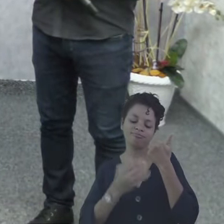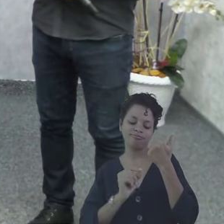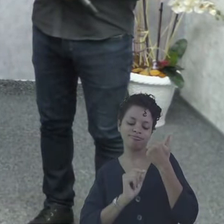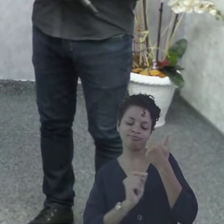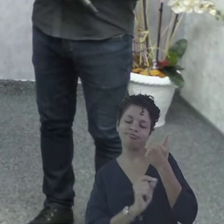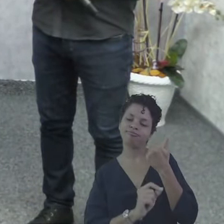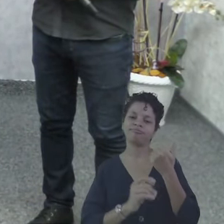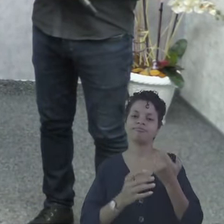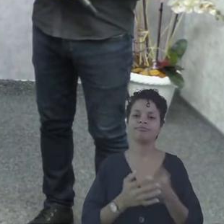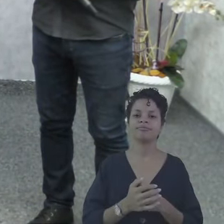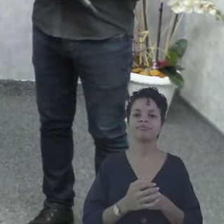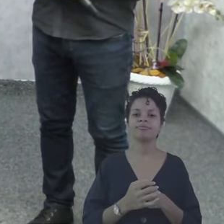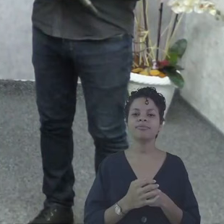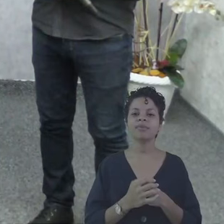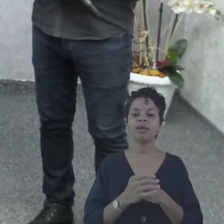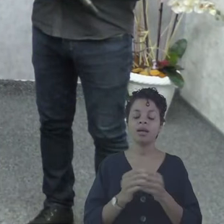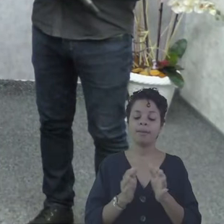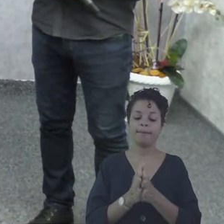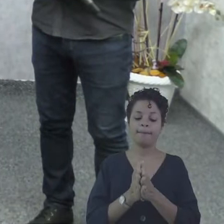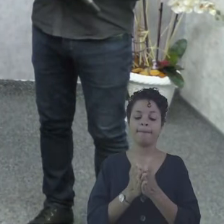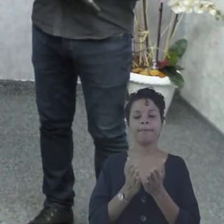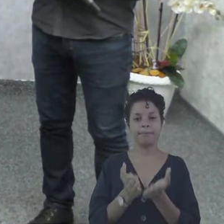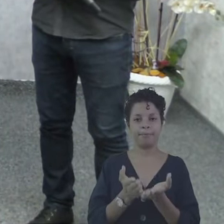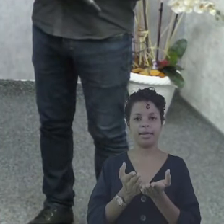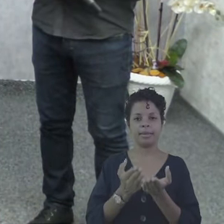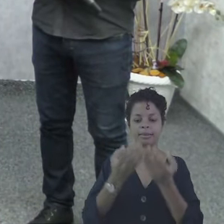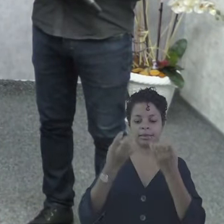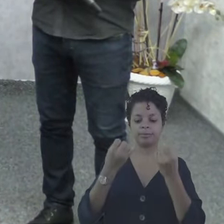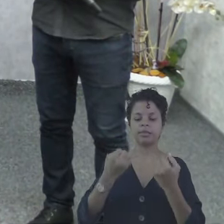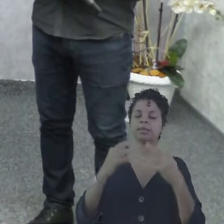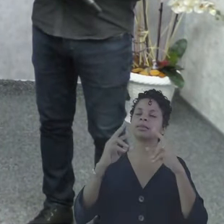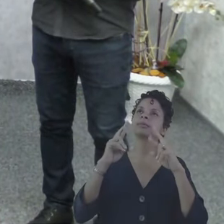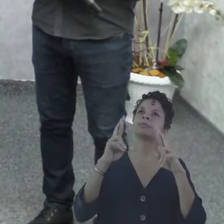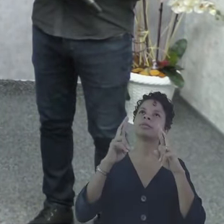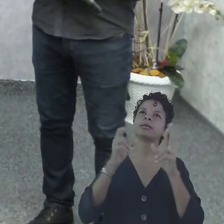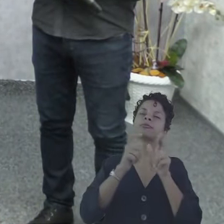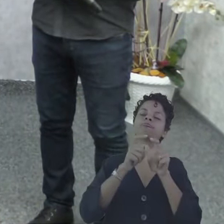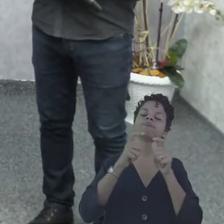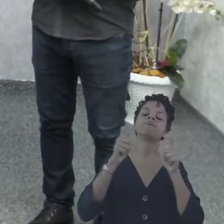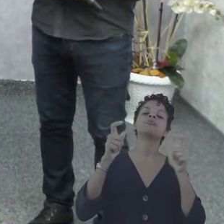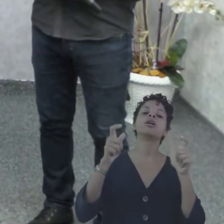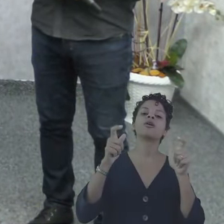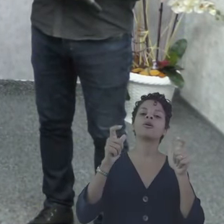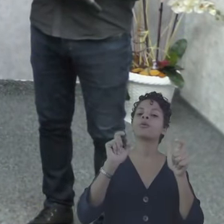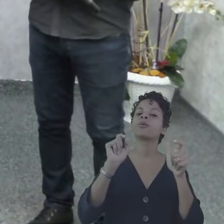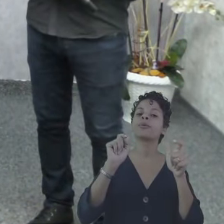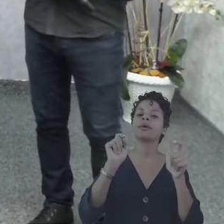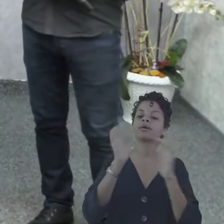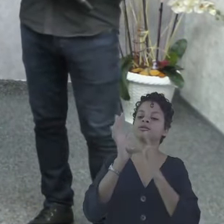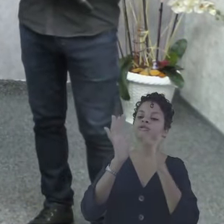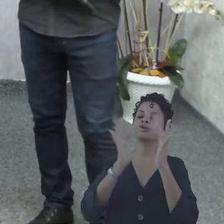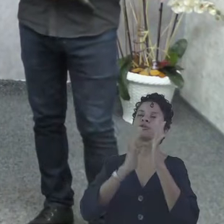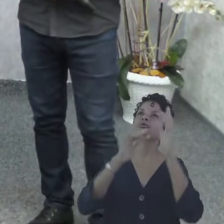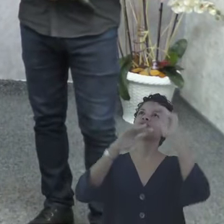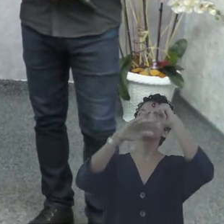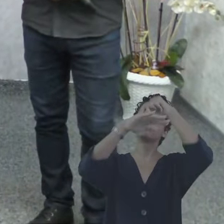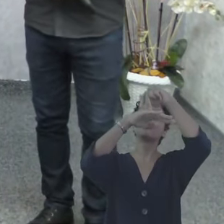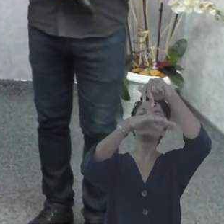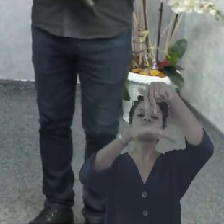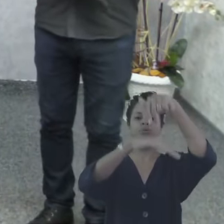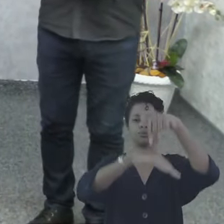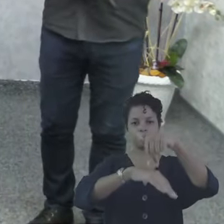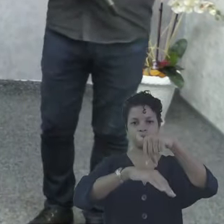Amém. A Bíblia nos fala da maior esperança que nós temos nessa terra: o dia em que Jesus virá nos